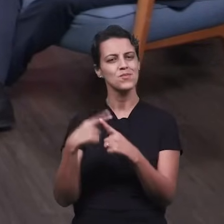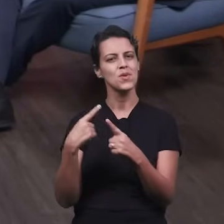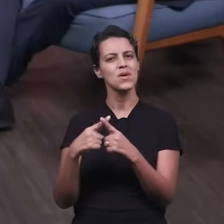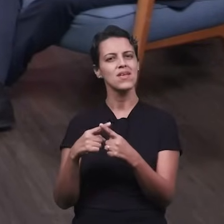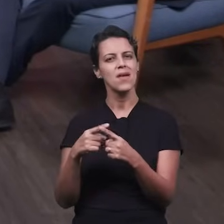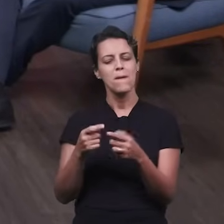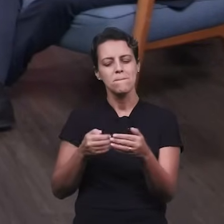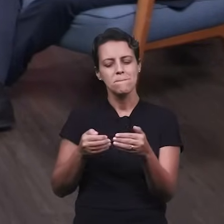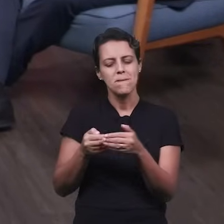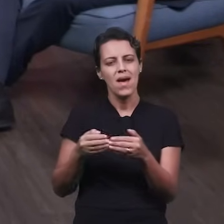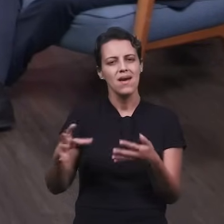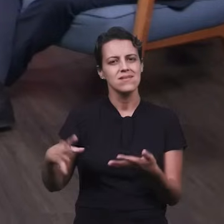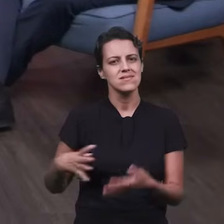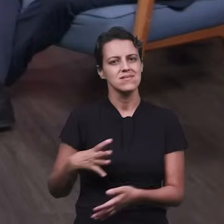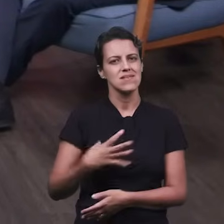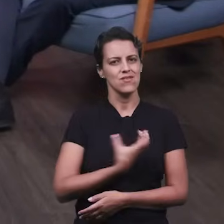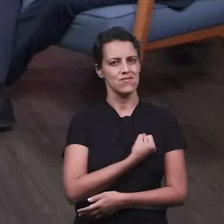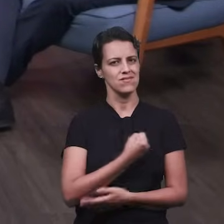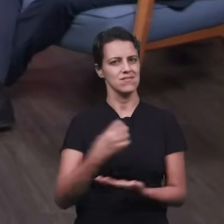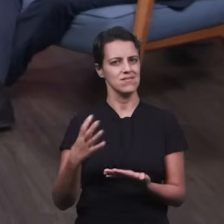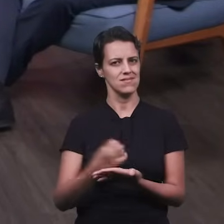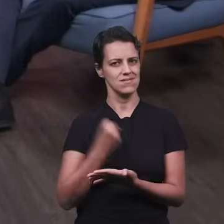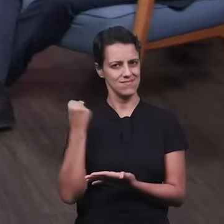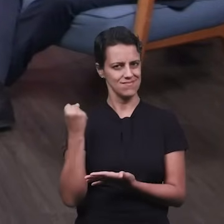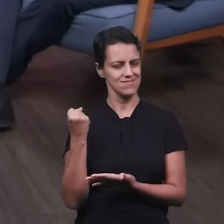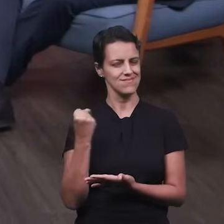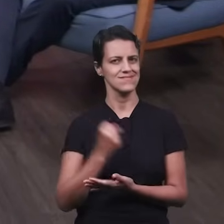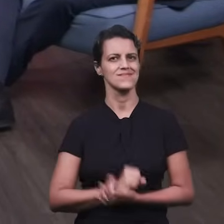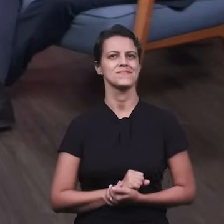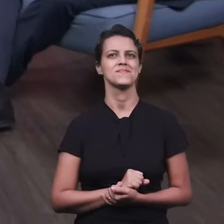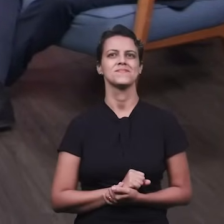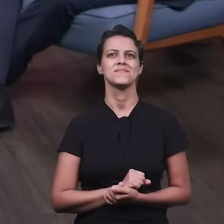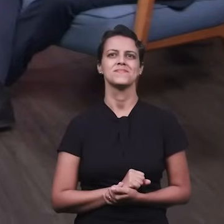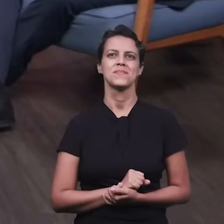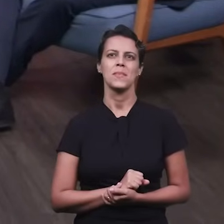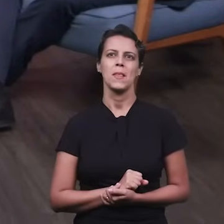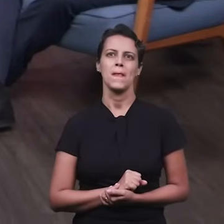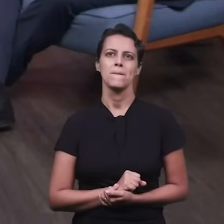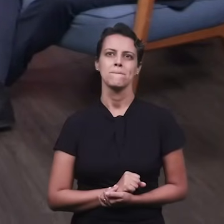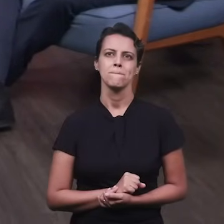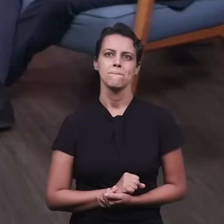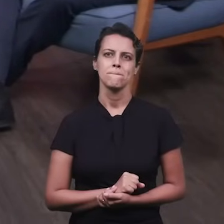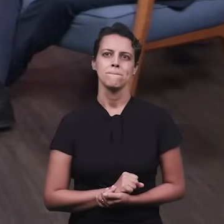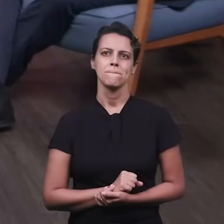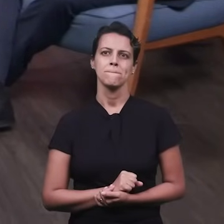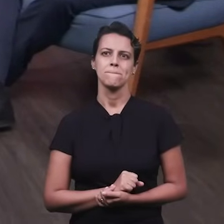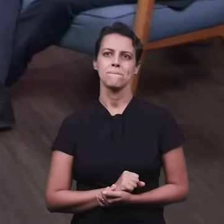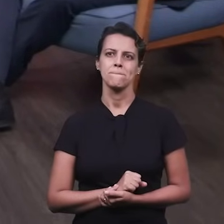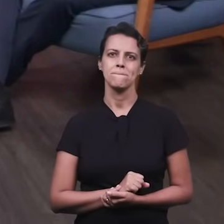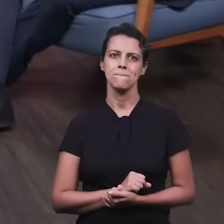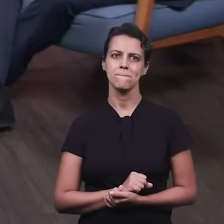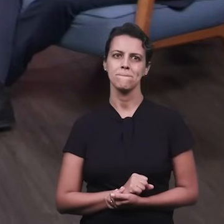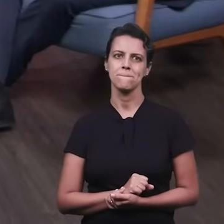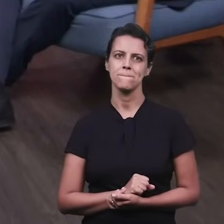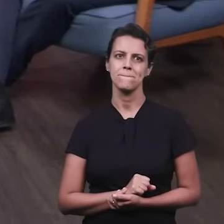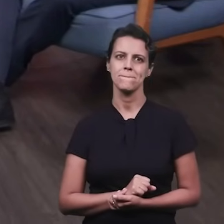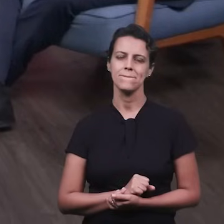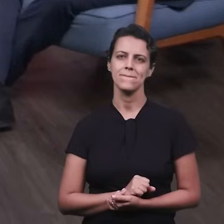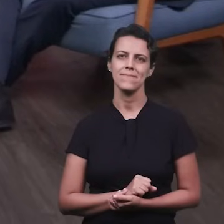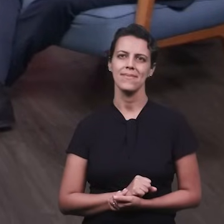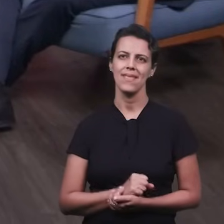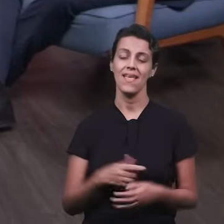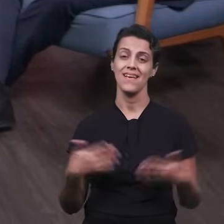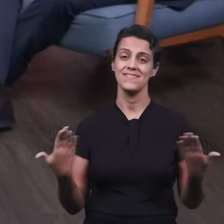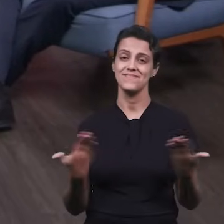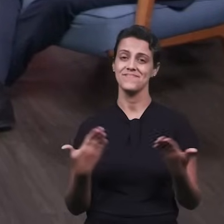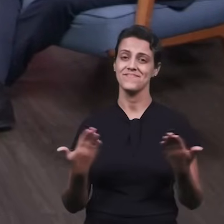nossa redenção está próxima, né? Glória a Jesus. Amém? Quase que a gente nem precisava da palavra final, né? Não, acho que nem precisa, né? Não, vamos lá. Para não